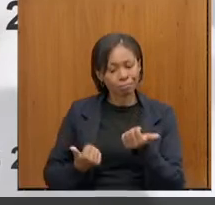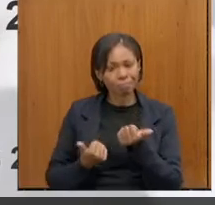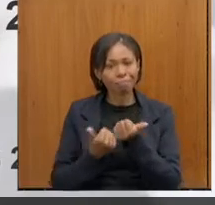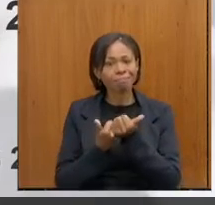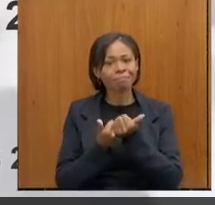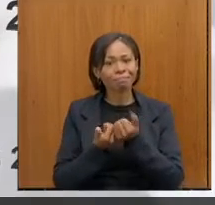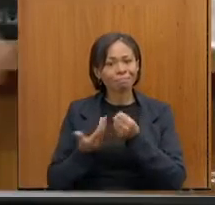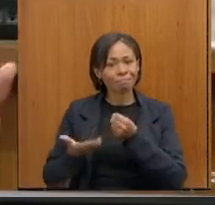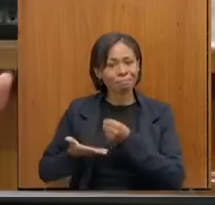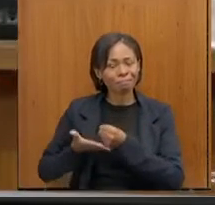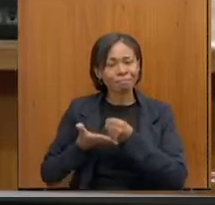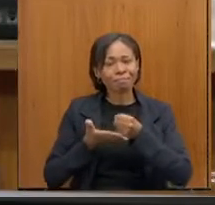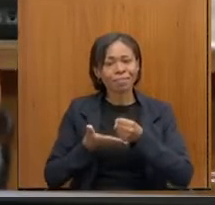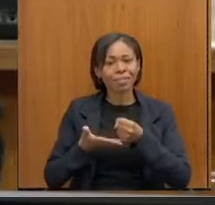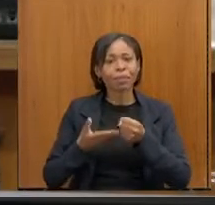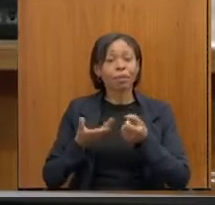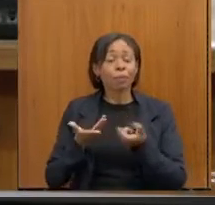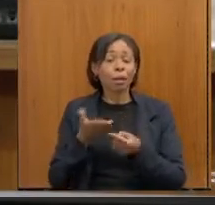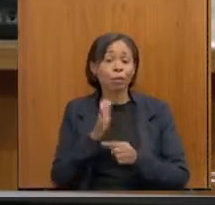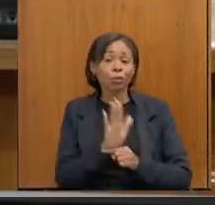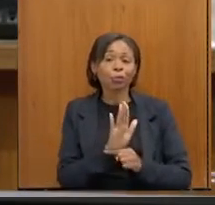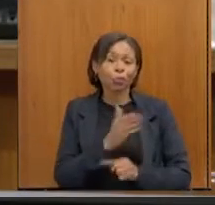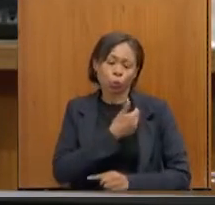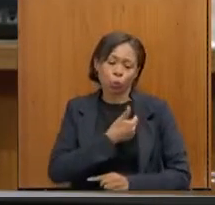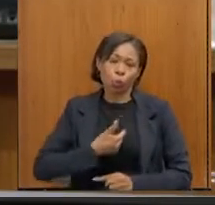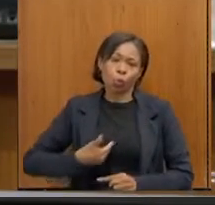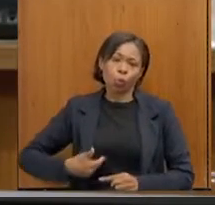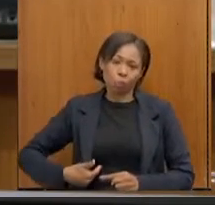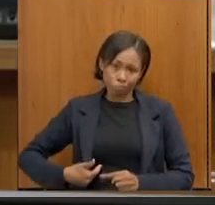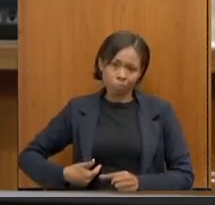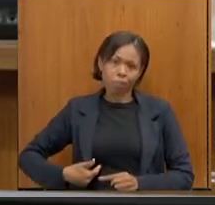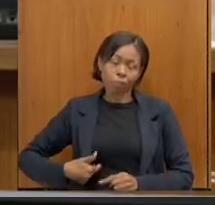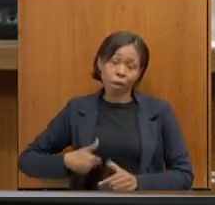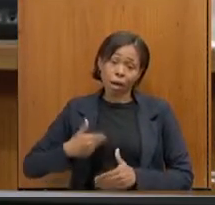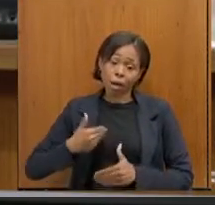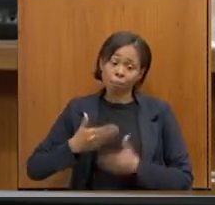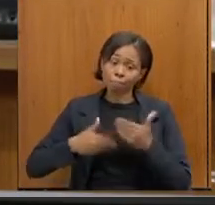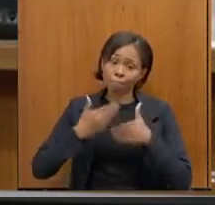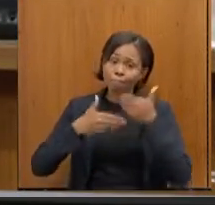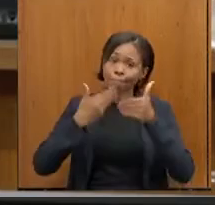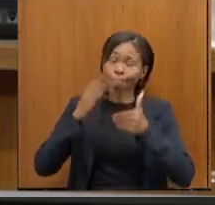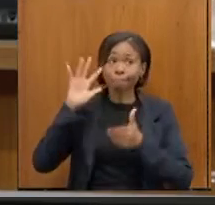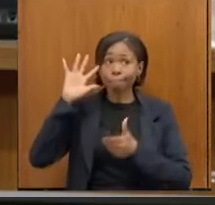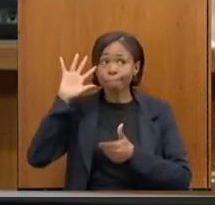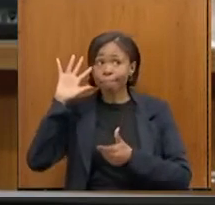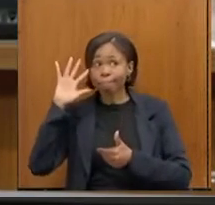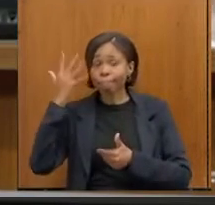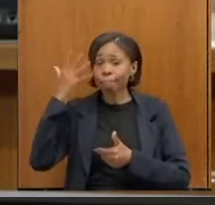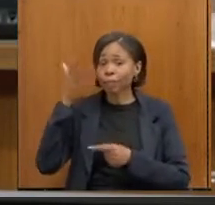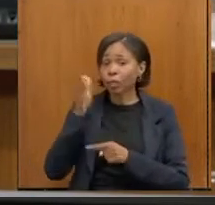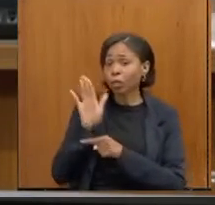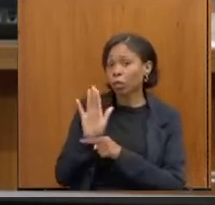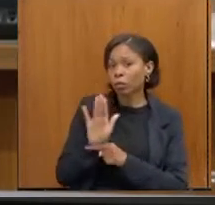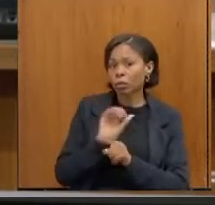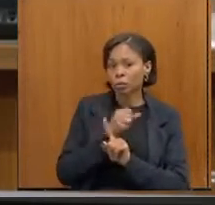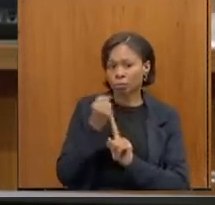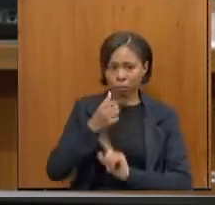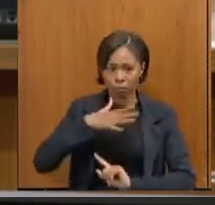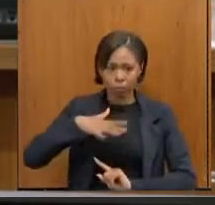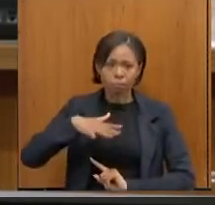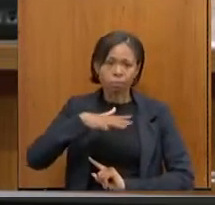estado a encontrar soluções para que ele possa ser mais eficiente mais efetivo para a sociedade